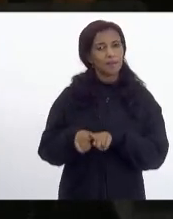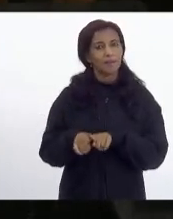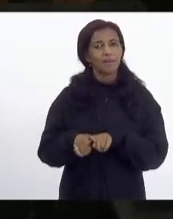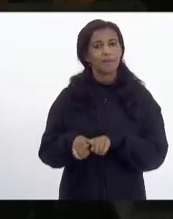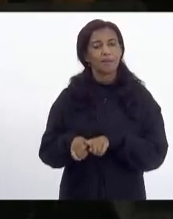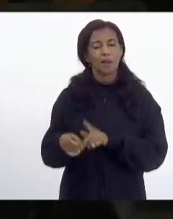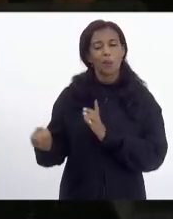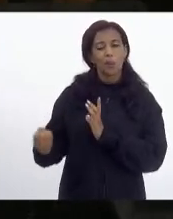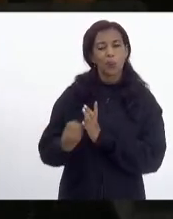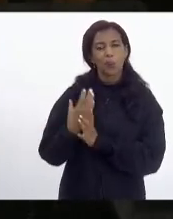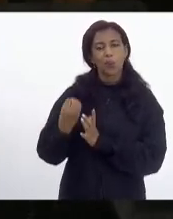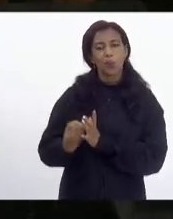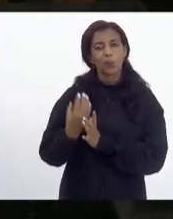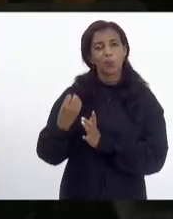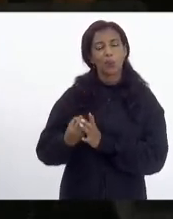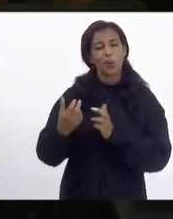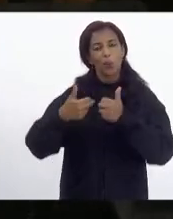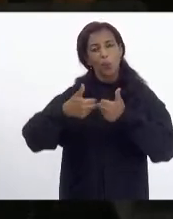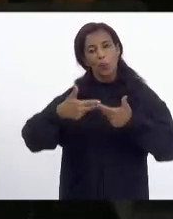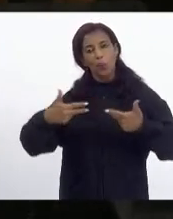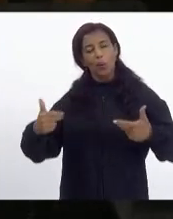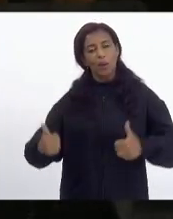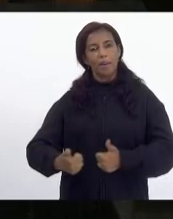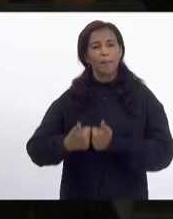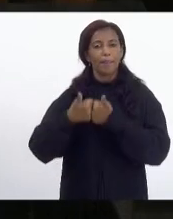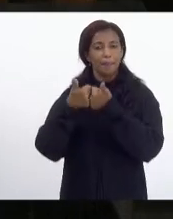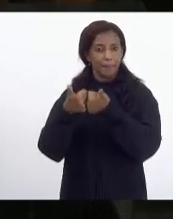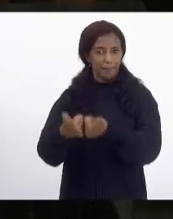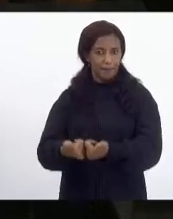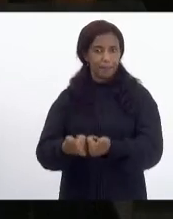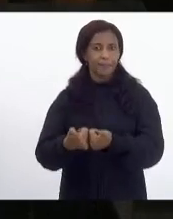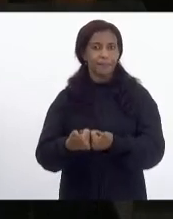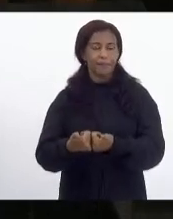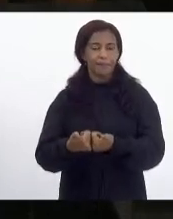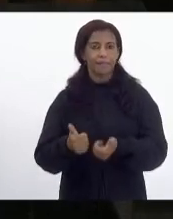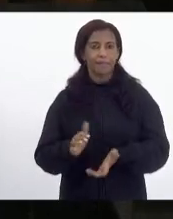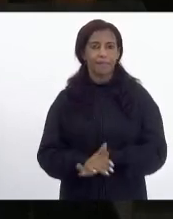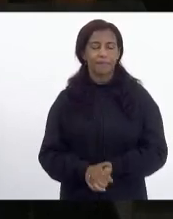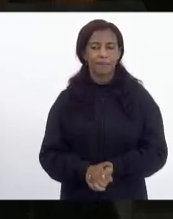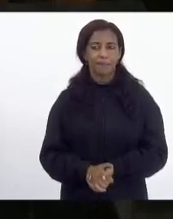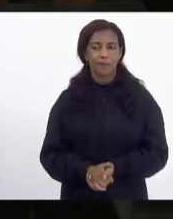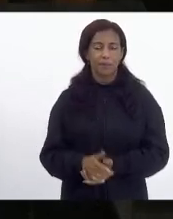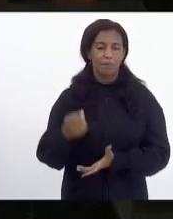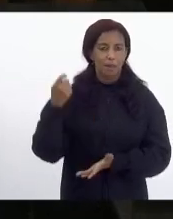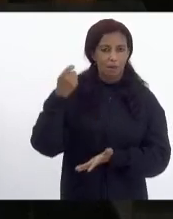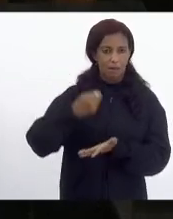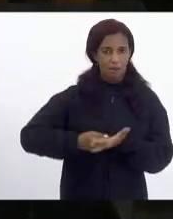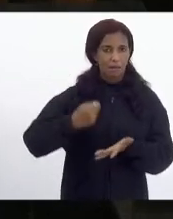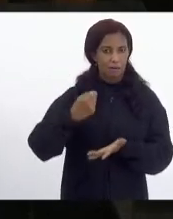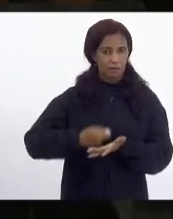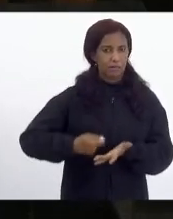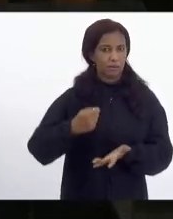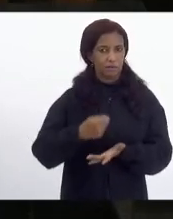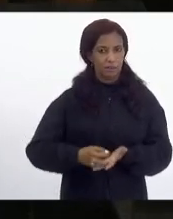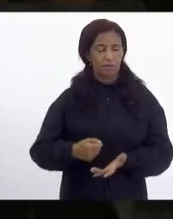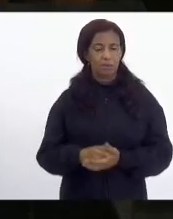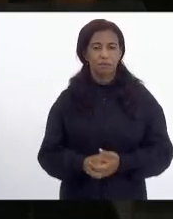todos uma qualidade melhor seu ponto de vista da Resistência